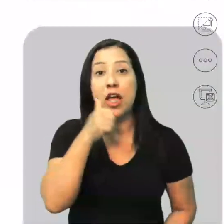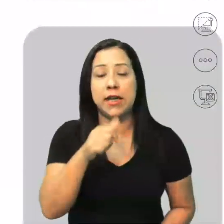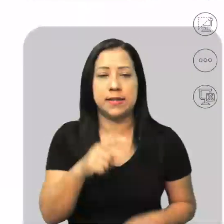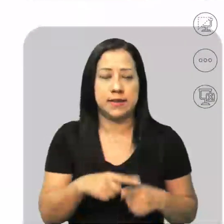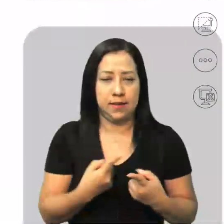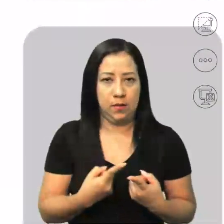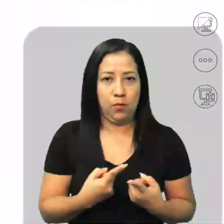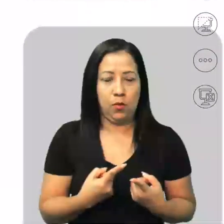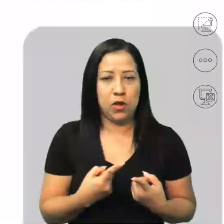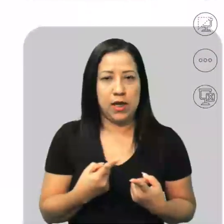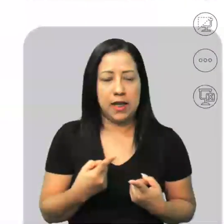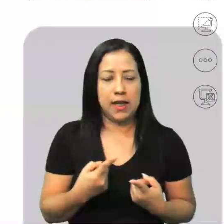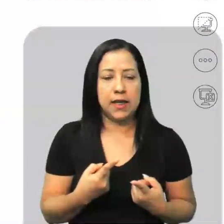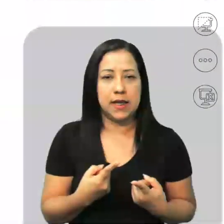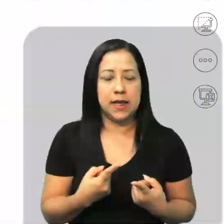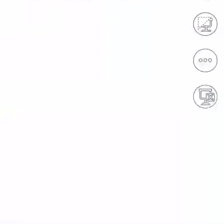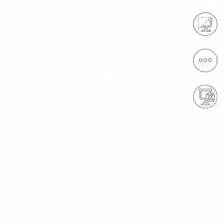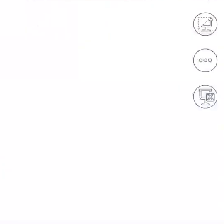comigo novamente aqui.